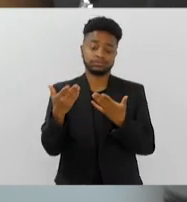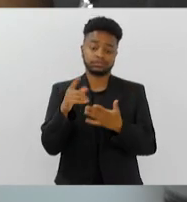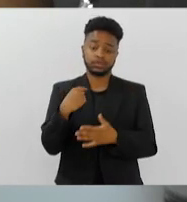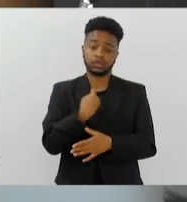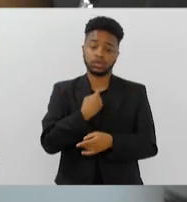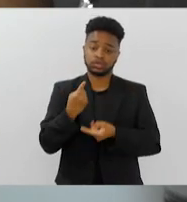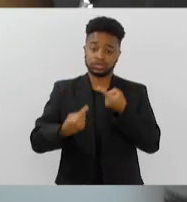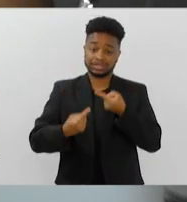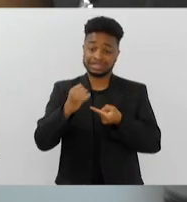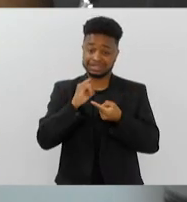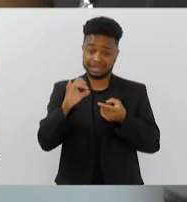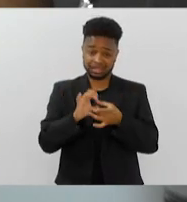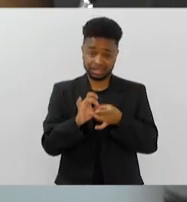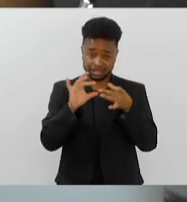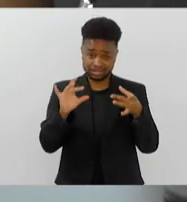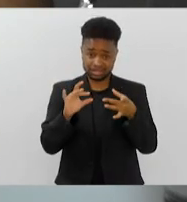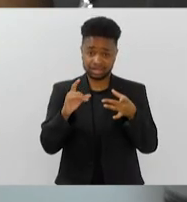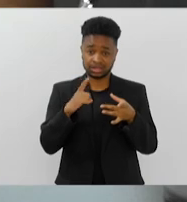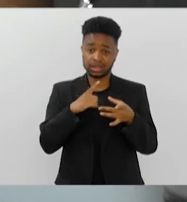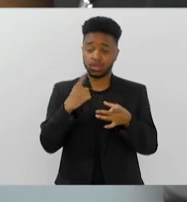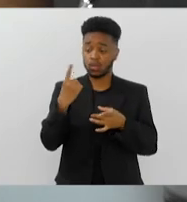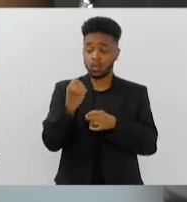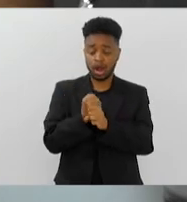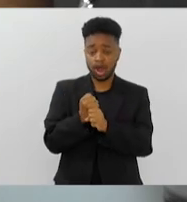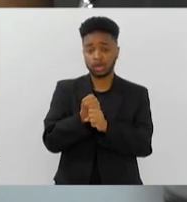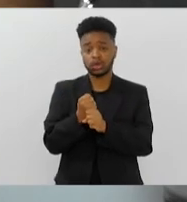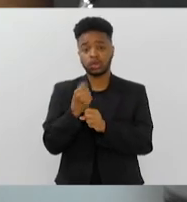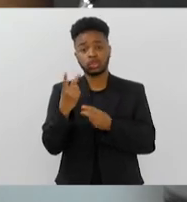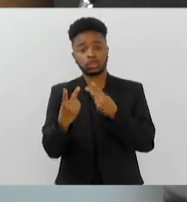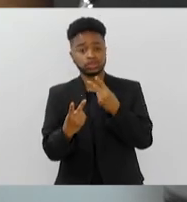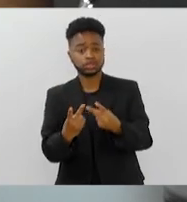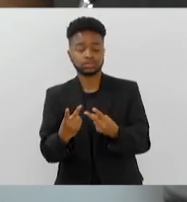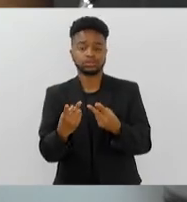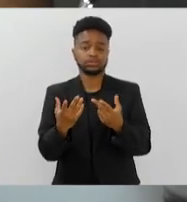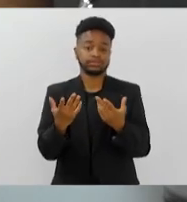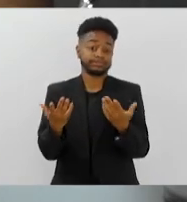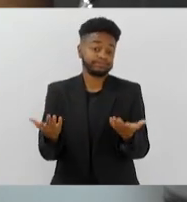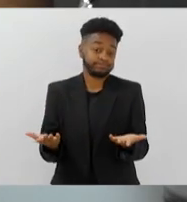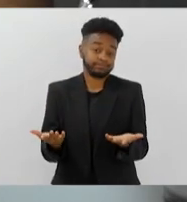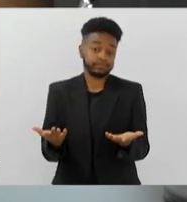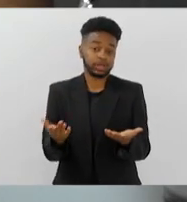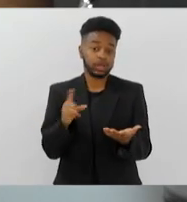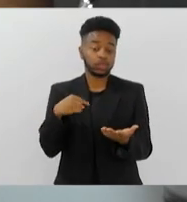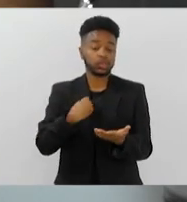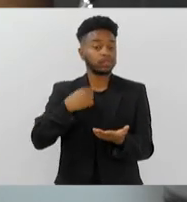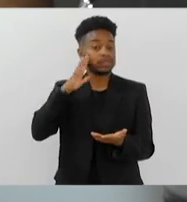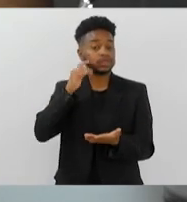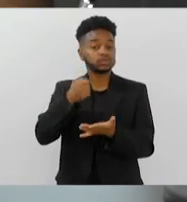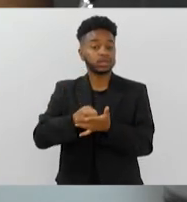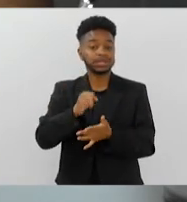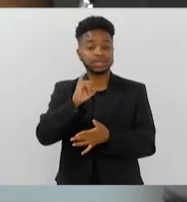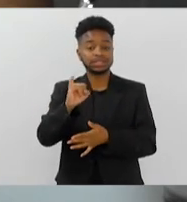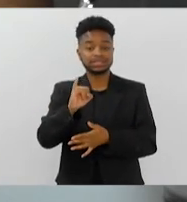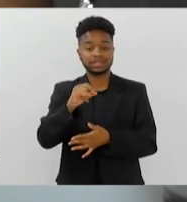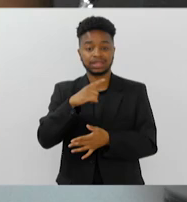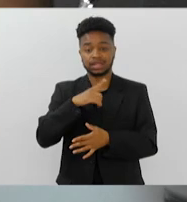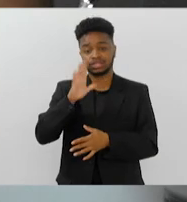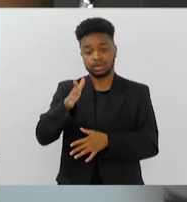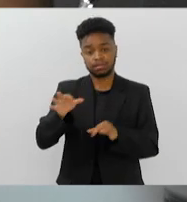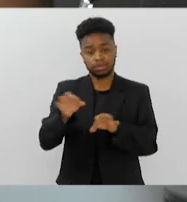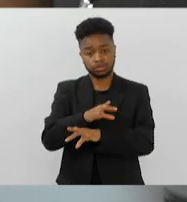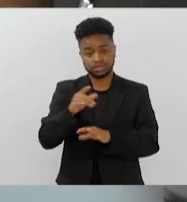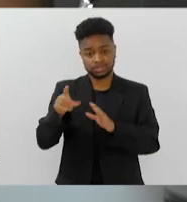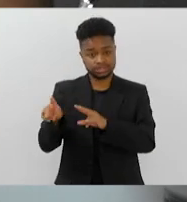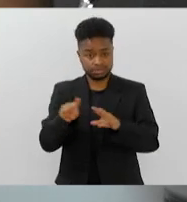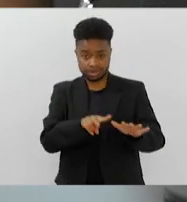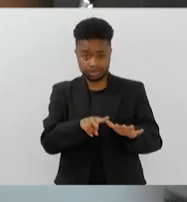se a gente abrisse mão, ia ter do ano, o biênio, enfim. E aí decidimos que se tinha semana, não cabia ter o dia,